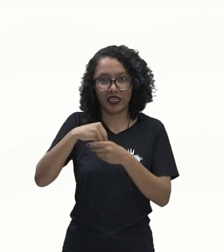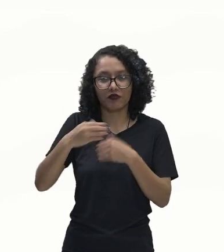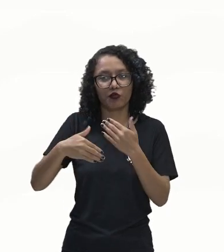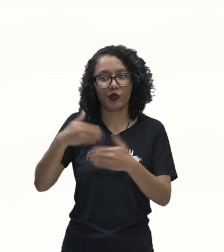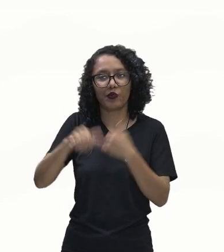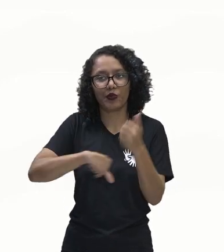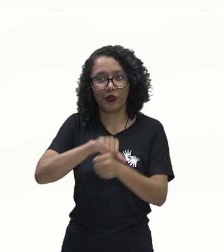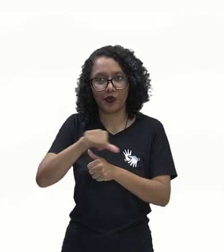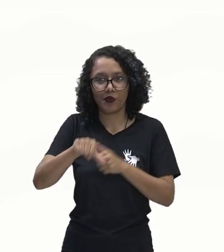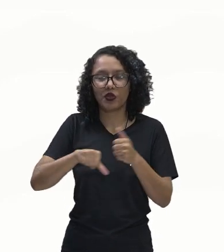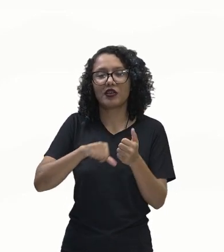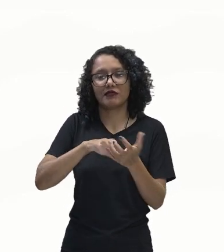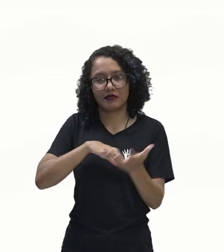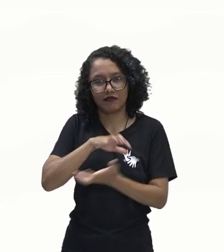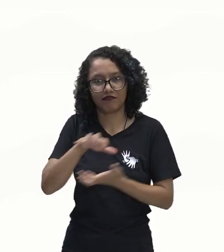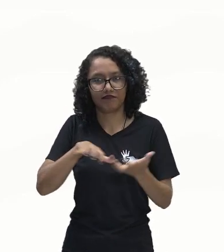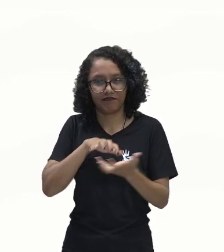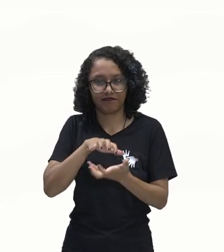revolucionário.